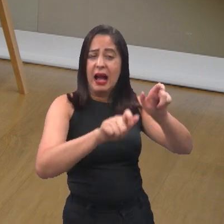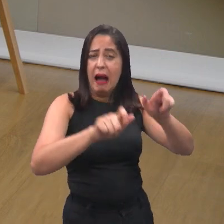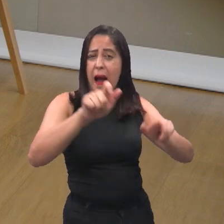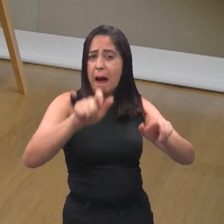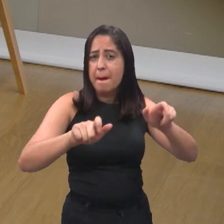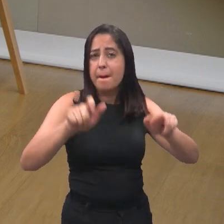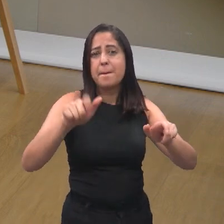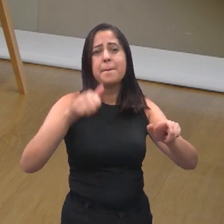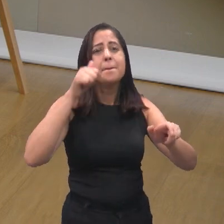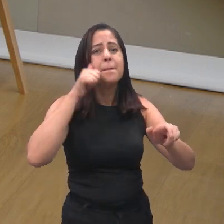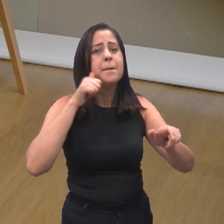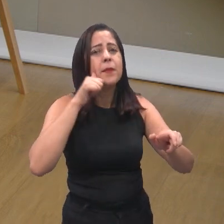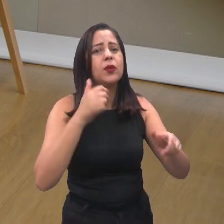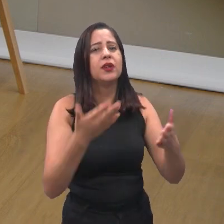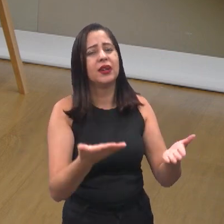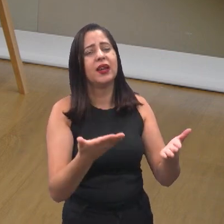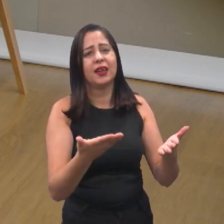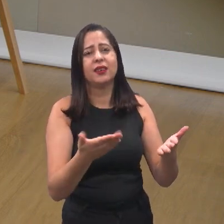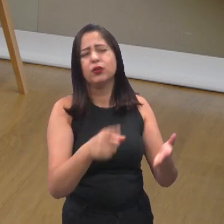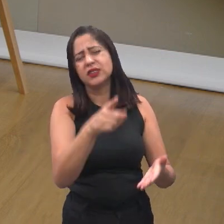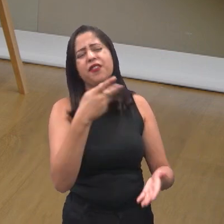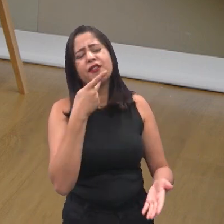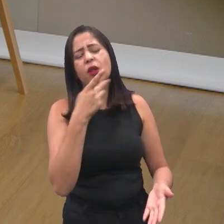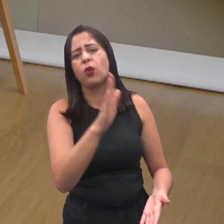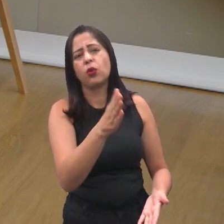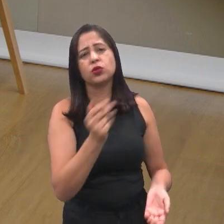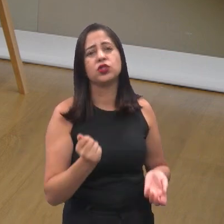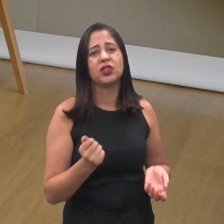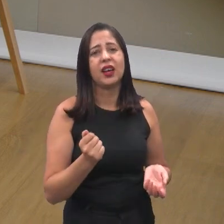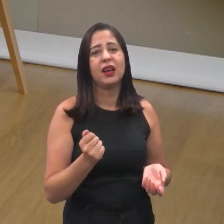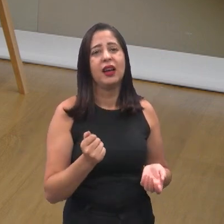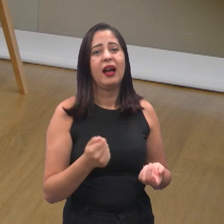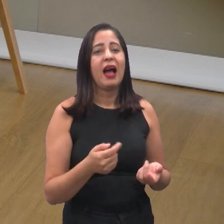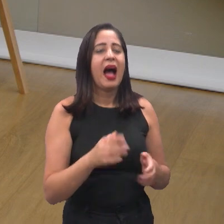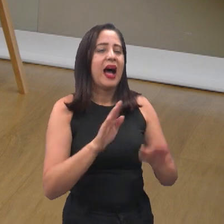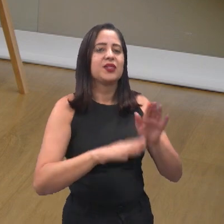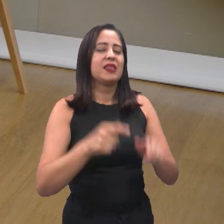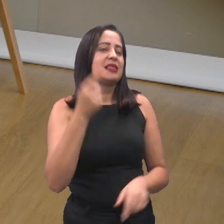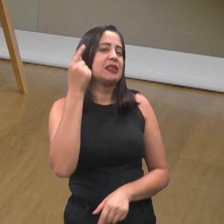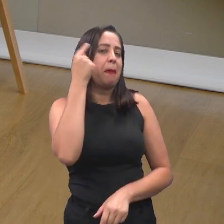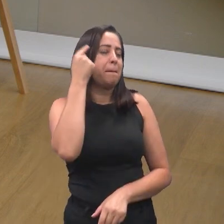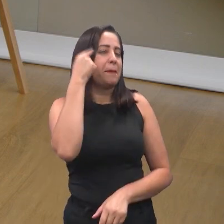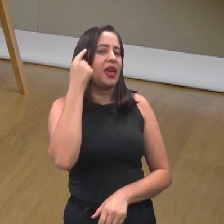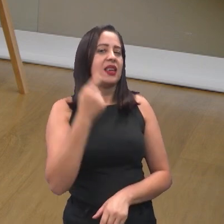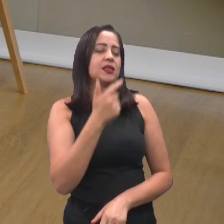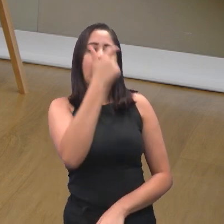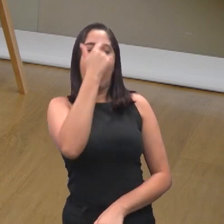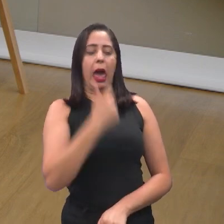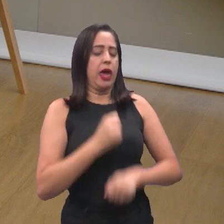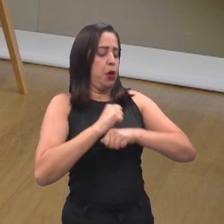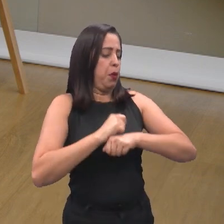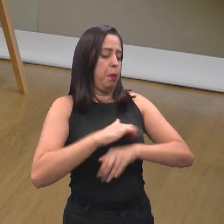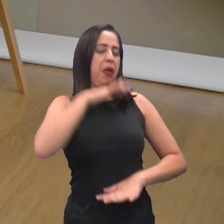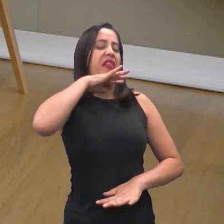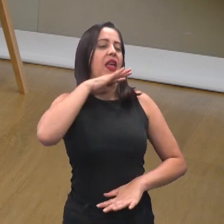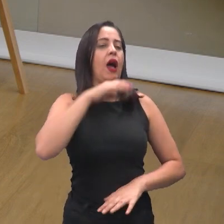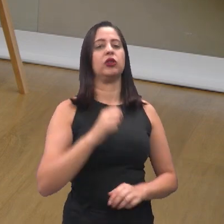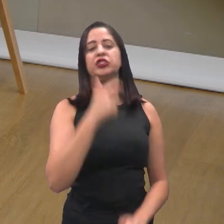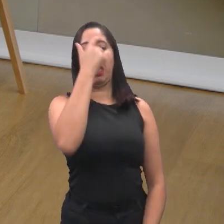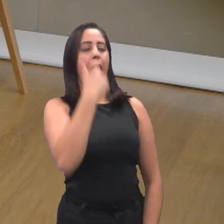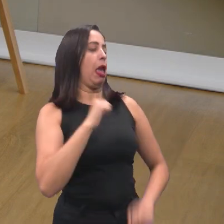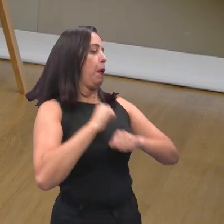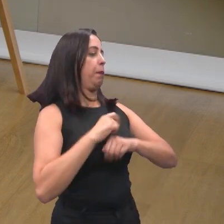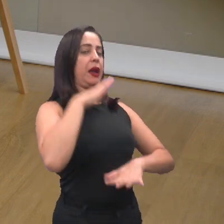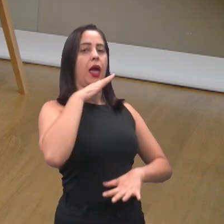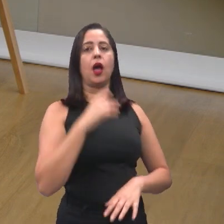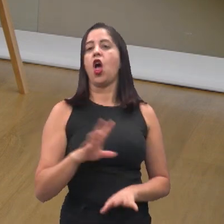acabam, como a gente acabou de falar aqui, né, banalizando um pouco, né? Eu estou com burnout e não é. Estudei para a prova a